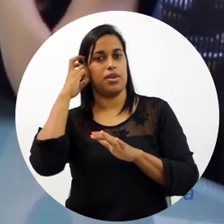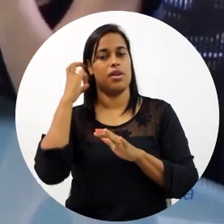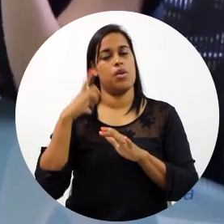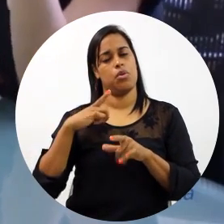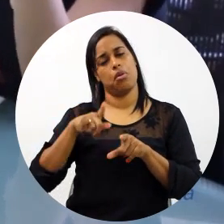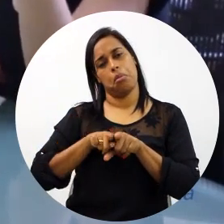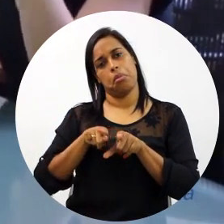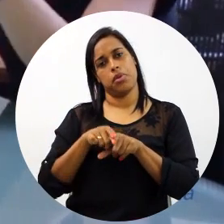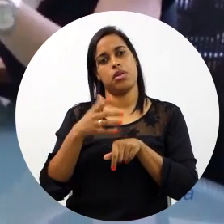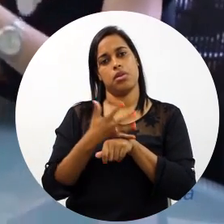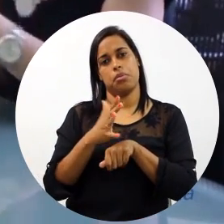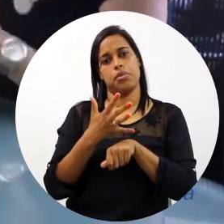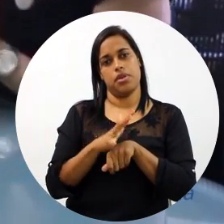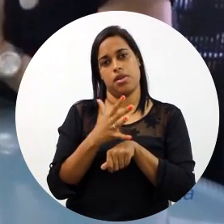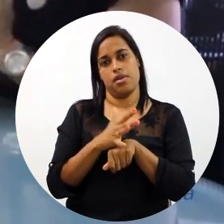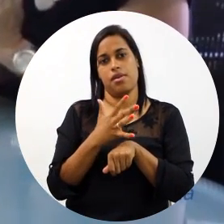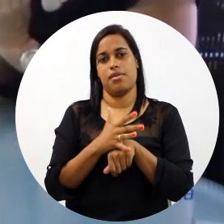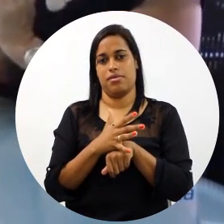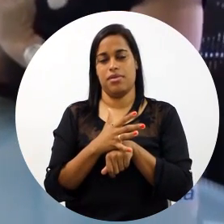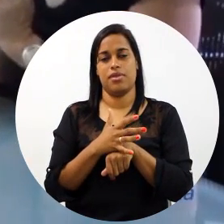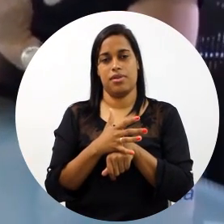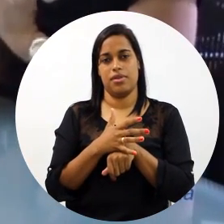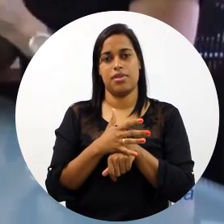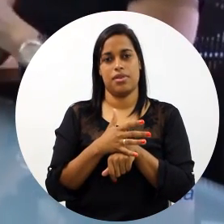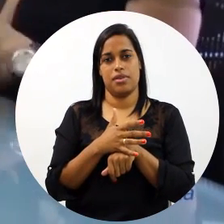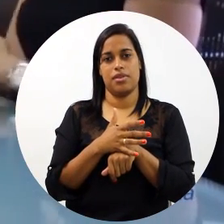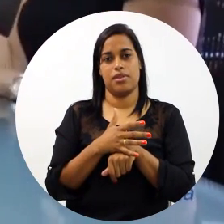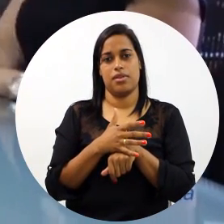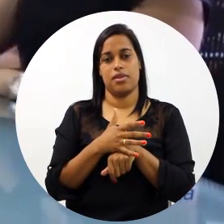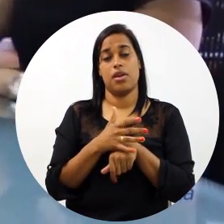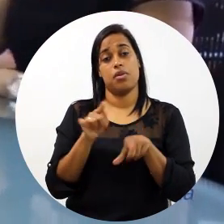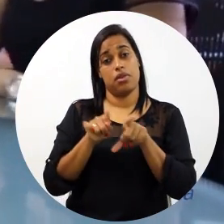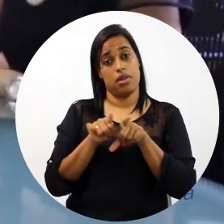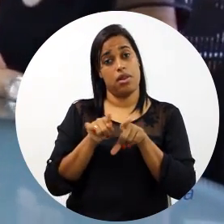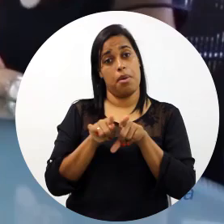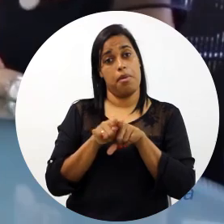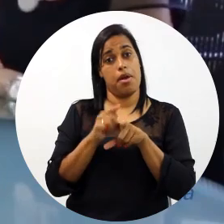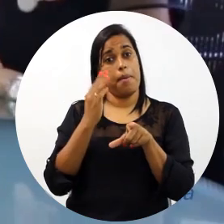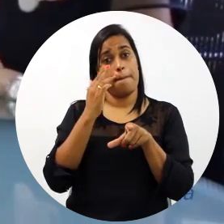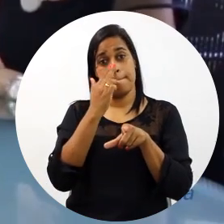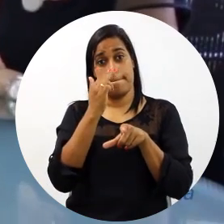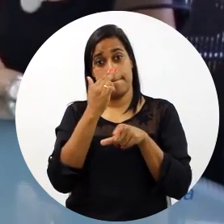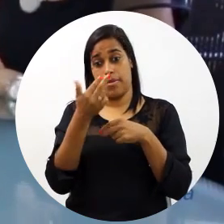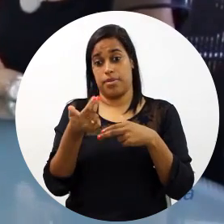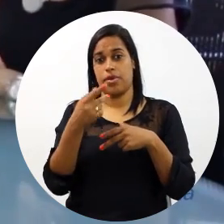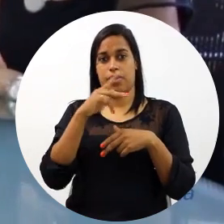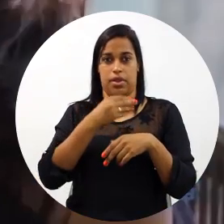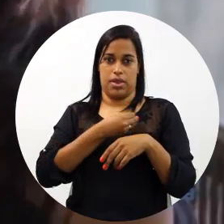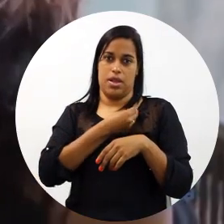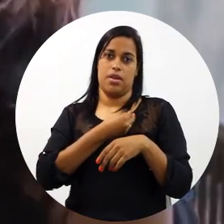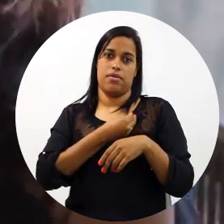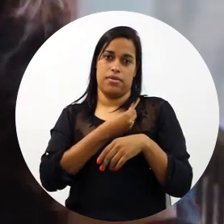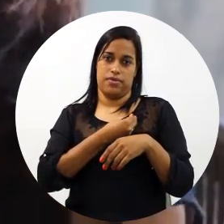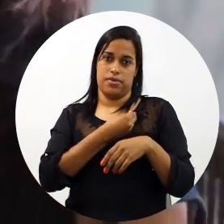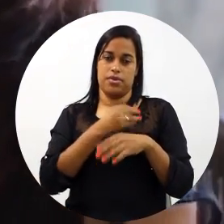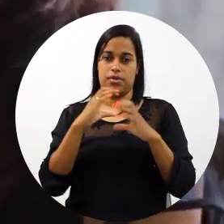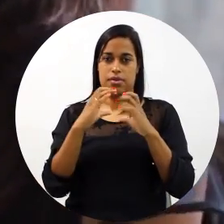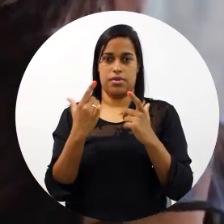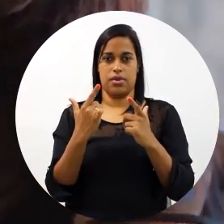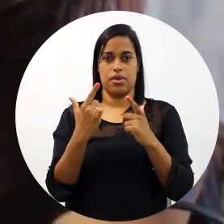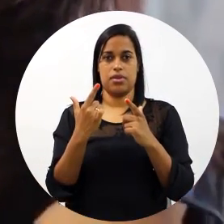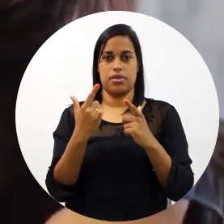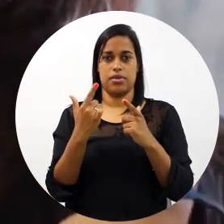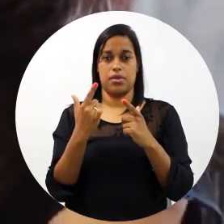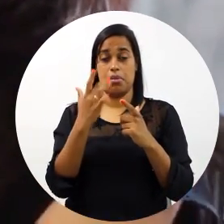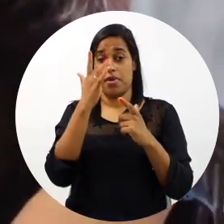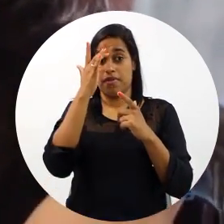isso na prática, né? Uma situação hipotética. Então, eu também posso viver a mesma coisa que ele estava vivendo, que ele está vivendo, né? E aí, assim,